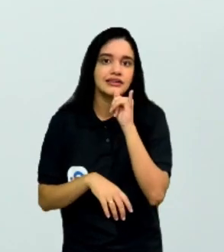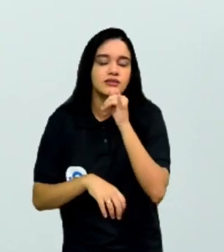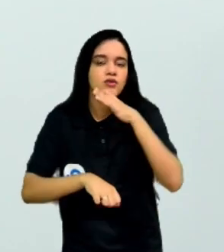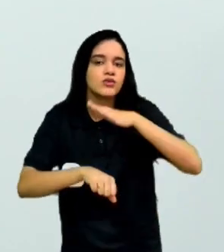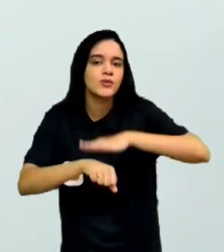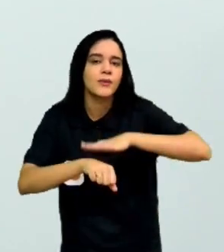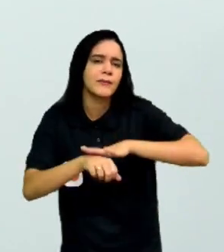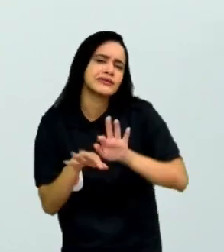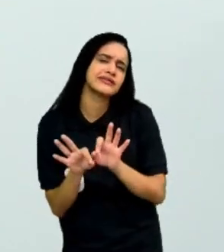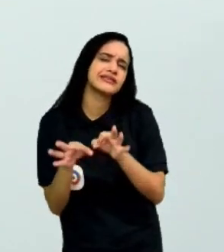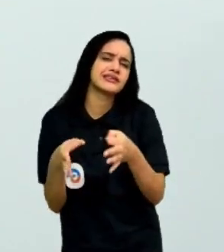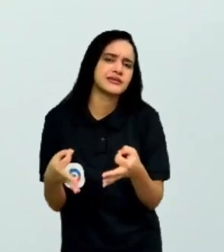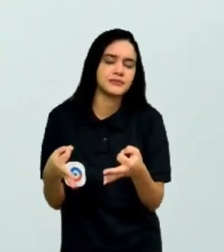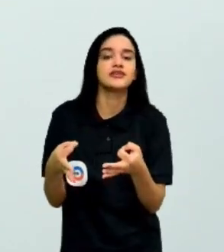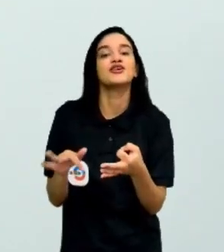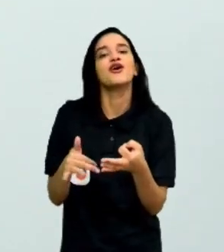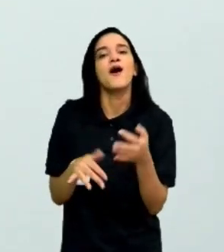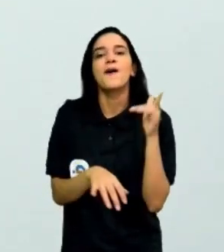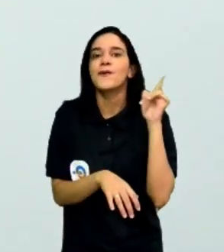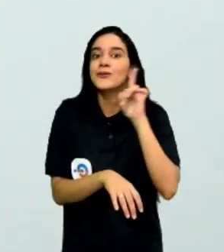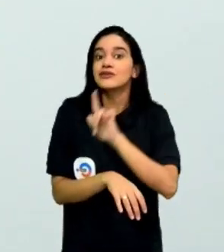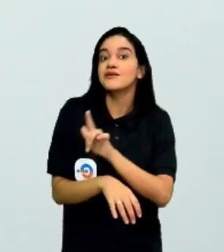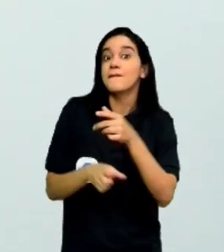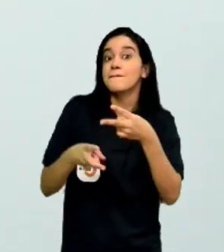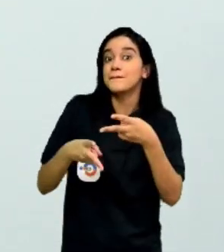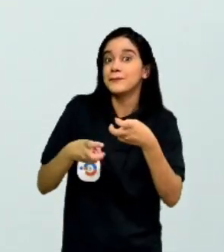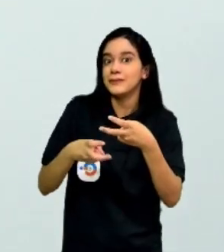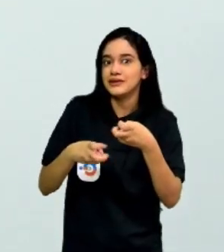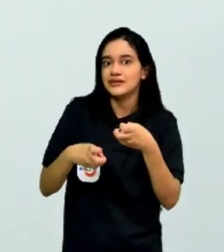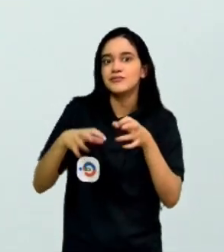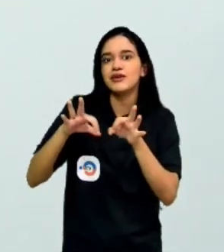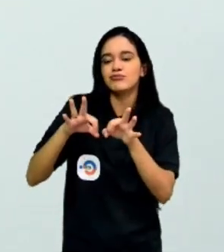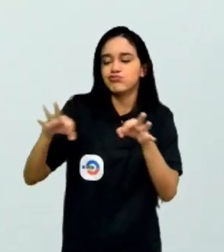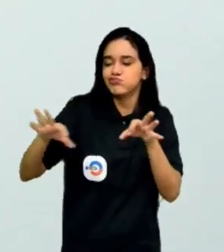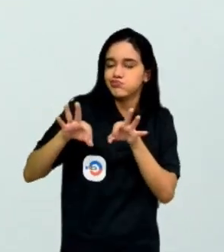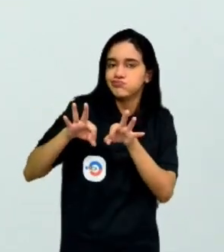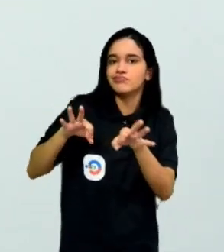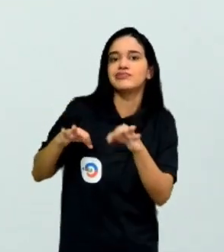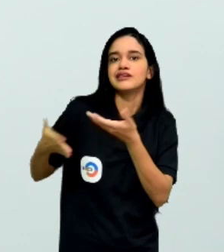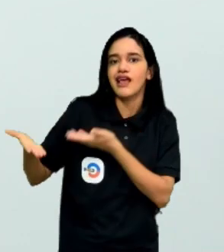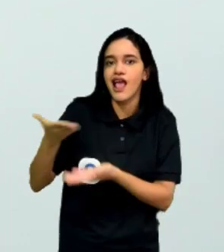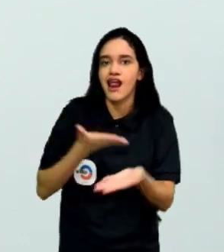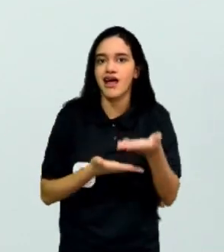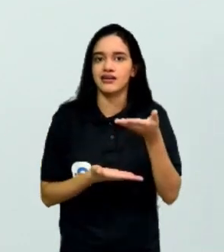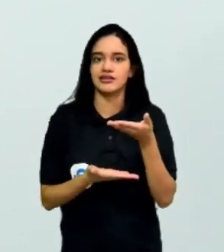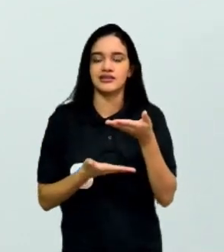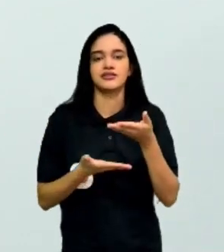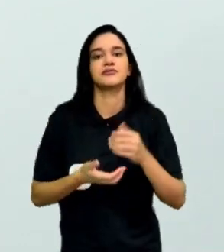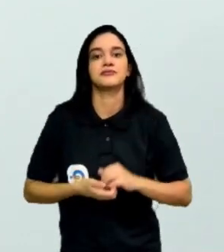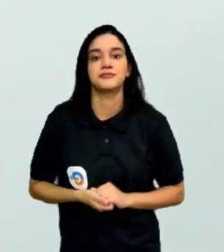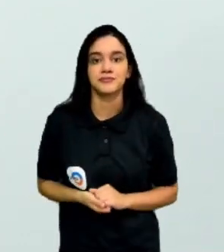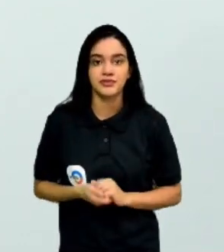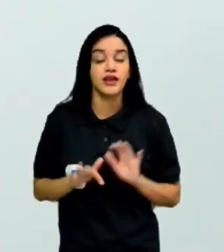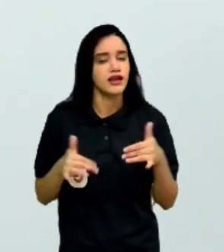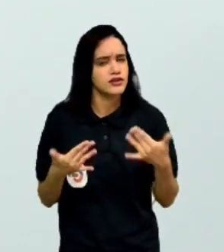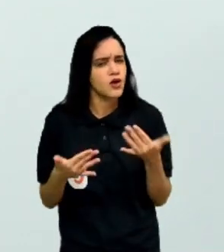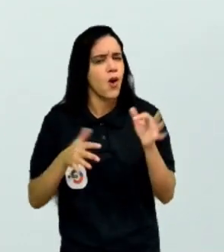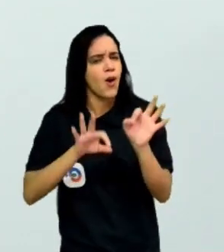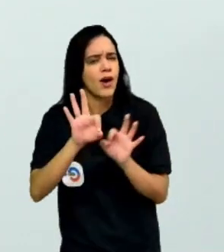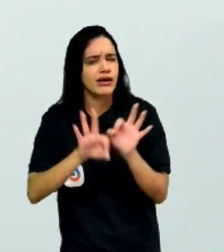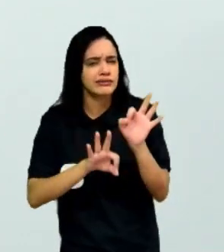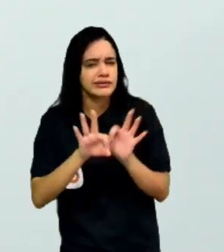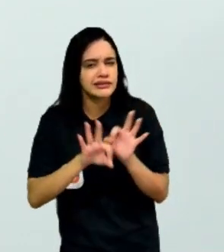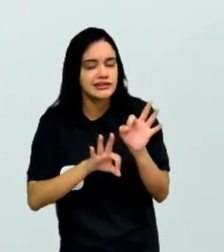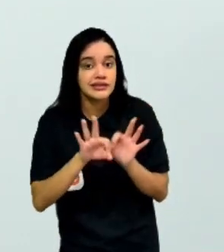relativamente simples, conseguimos identificar as grandezas e a relação entre elas. Então organiza bem as ideias.